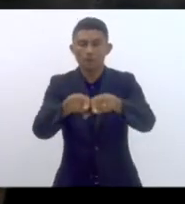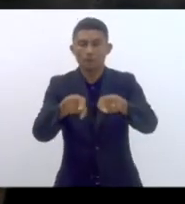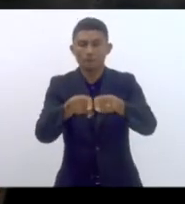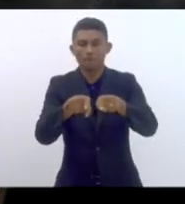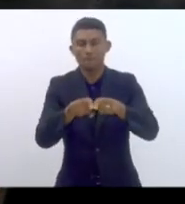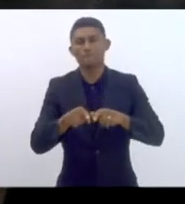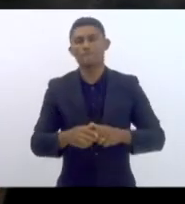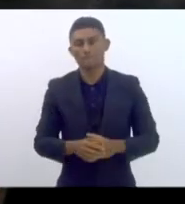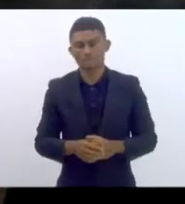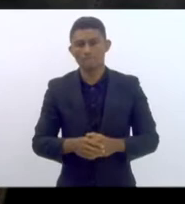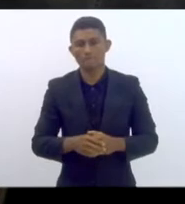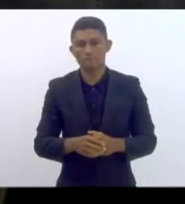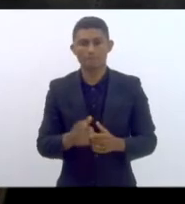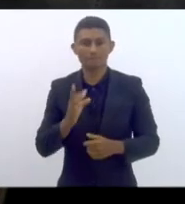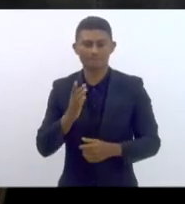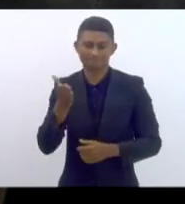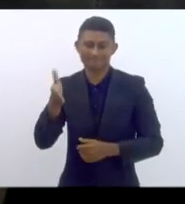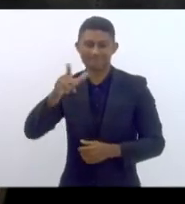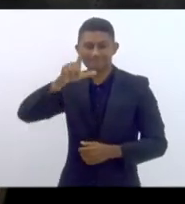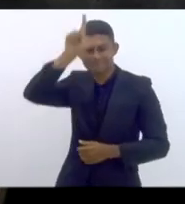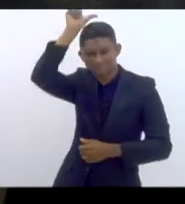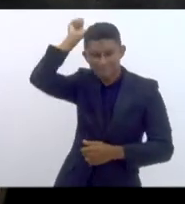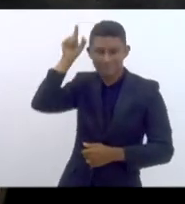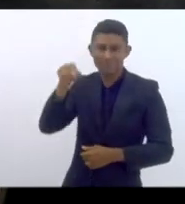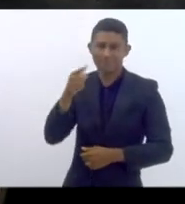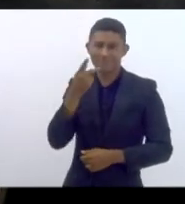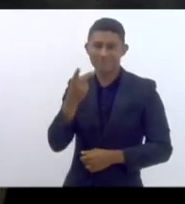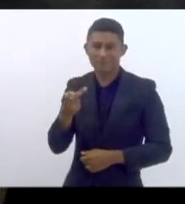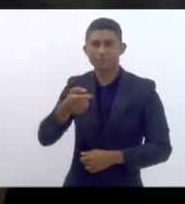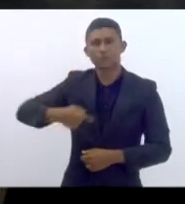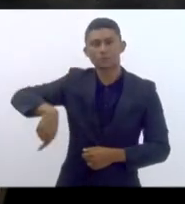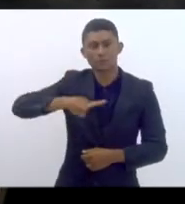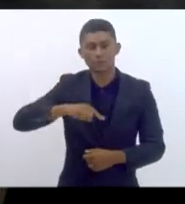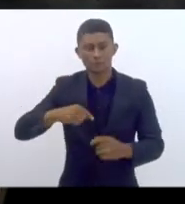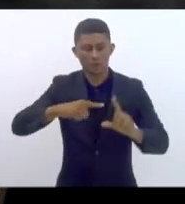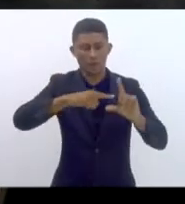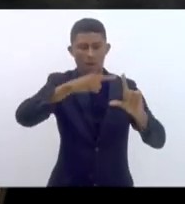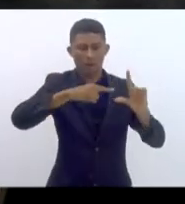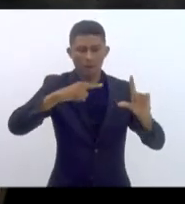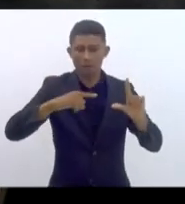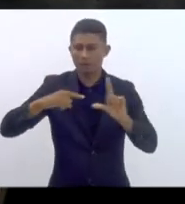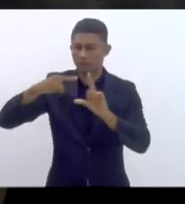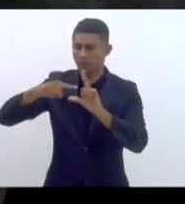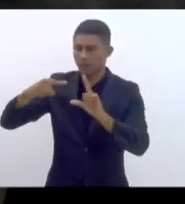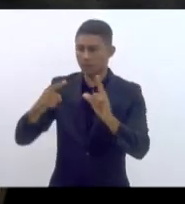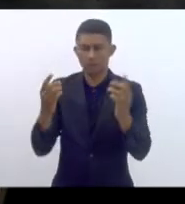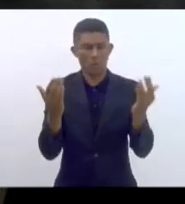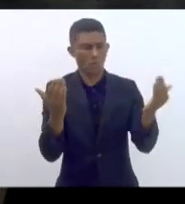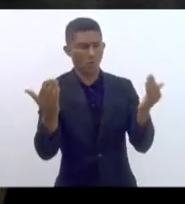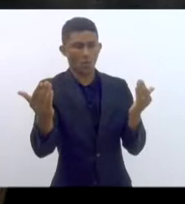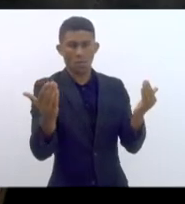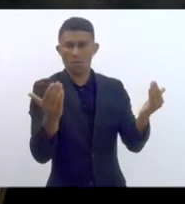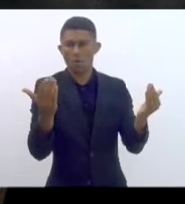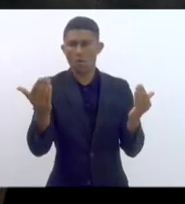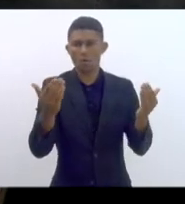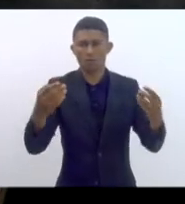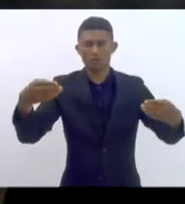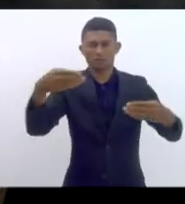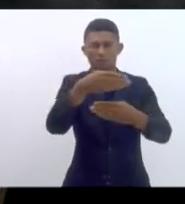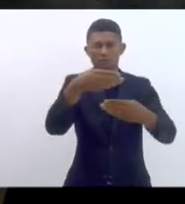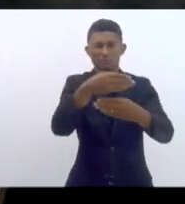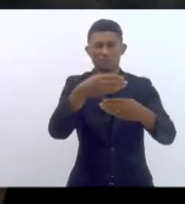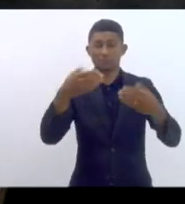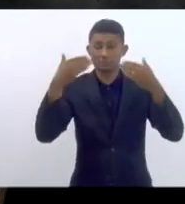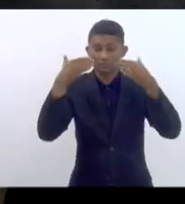A gente também, como o deputado Luiz Paulo falou, a gente faz a comparação desses índices, né, ao longo da apresentação e desses contratos que a gente está